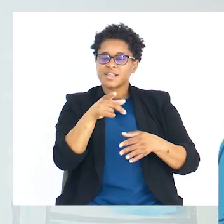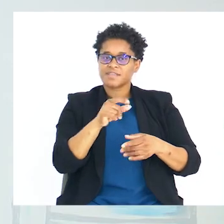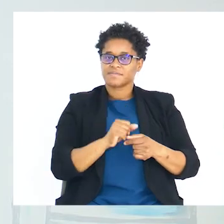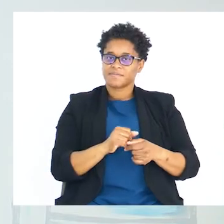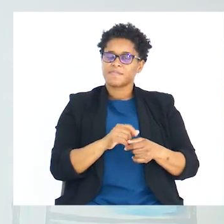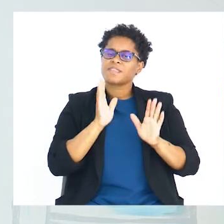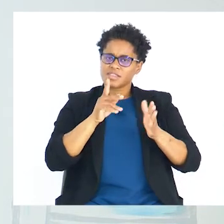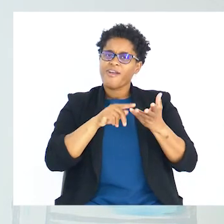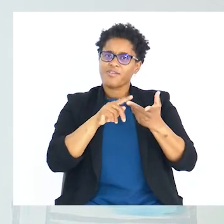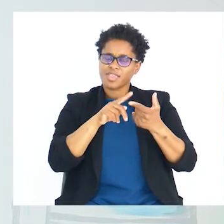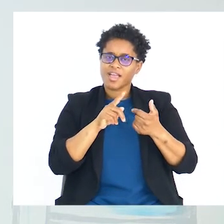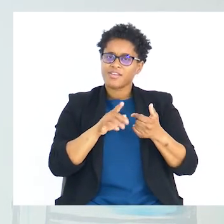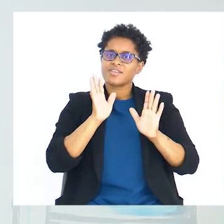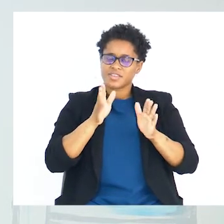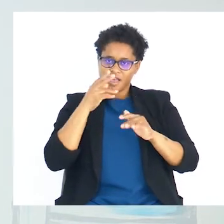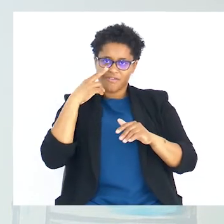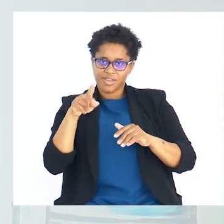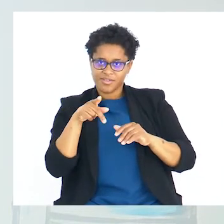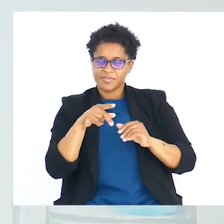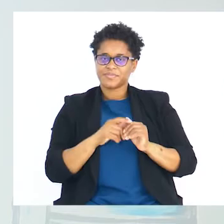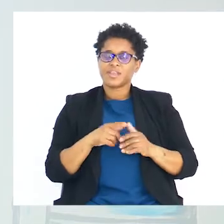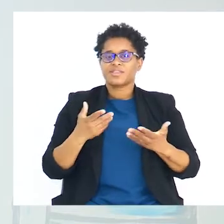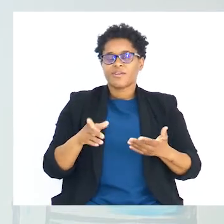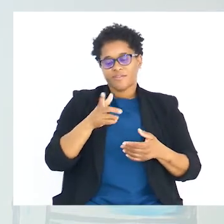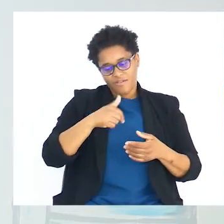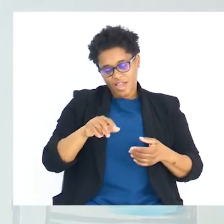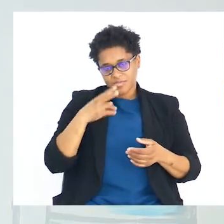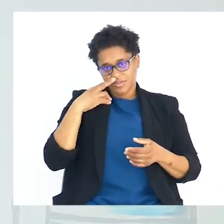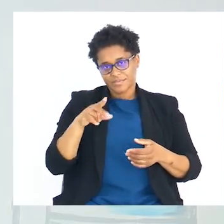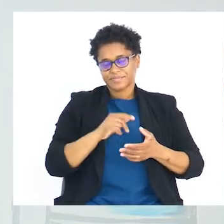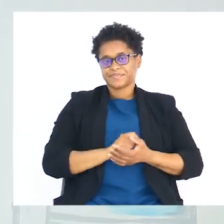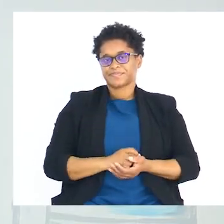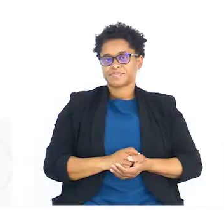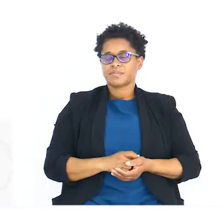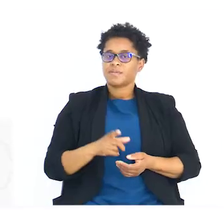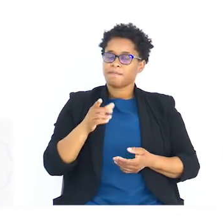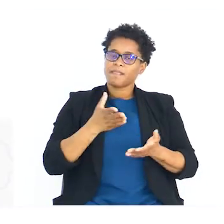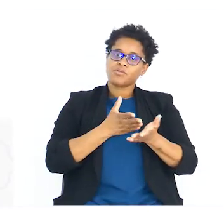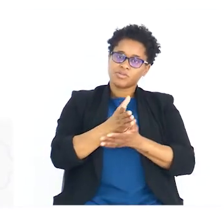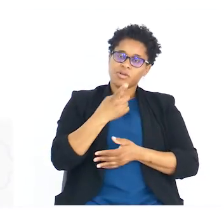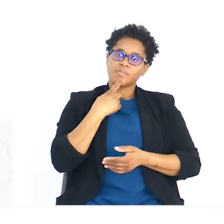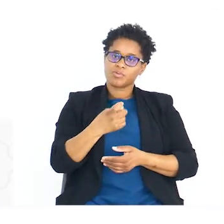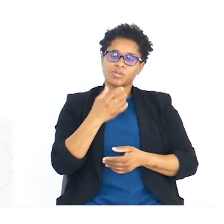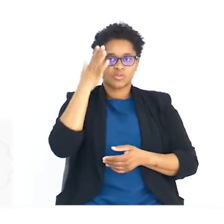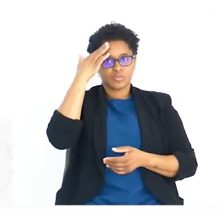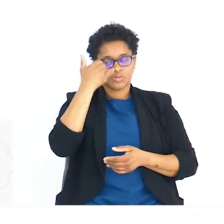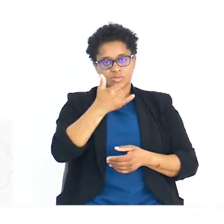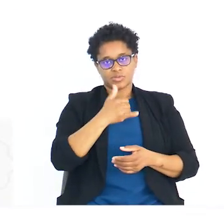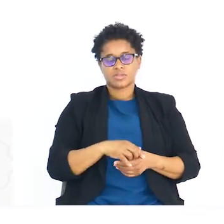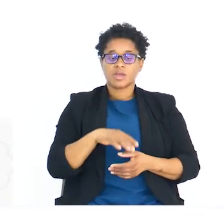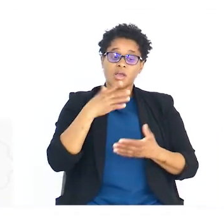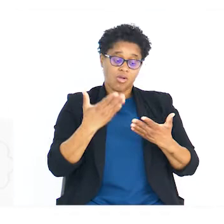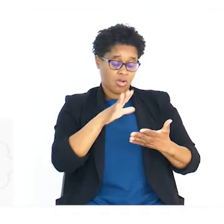E aí, já contaram? Já viram? Então vamos lá. Ainda vamos continuar com a pergunta